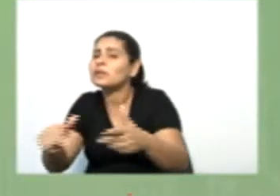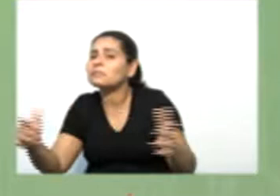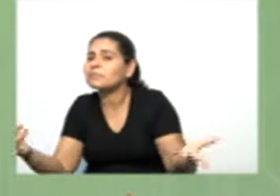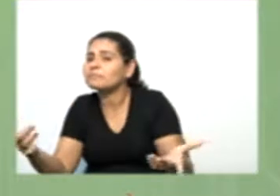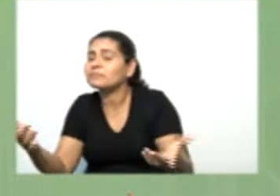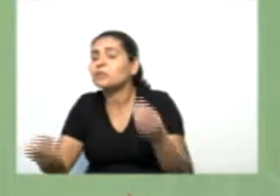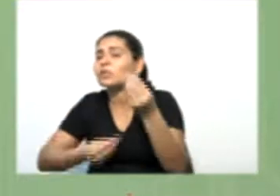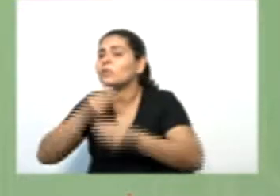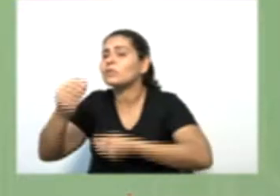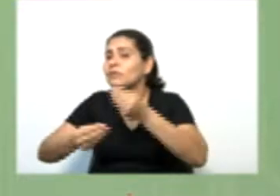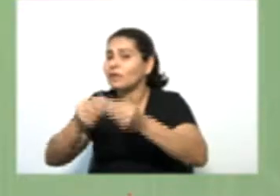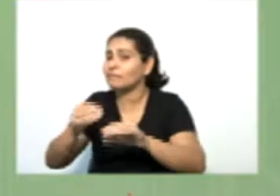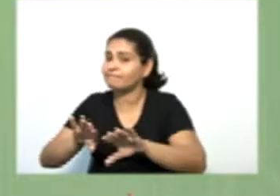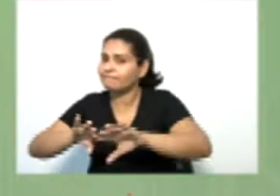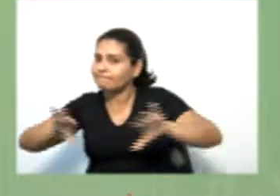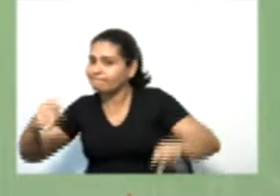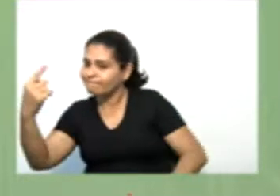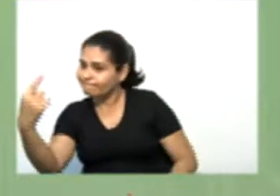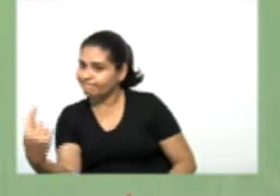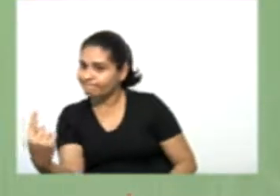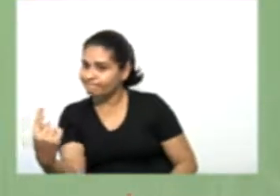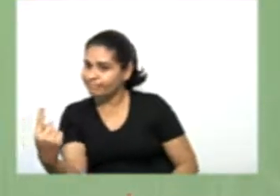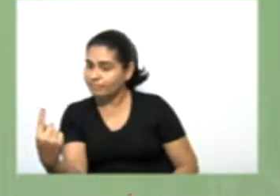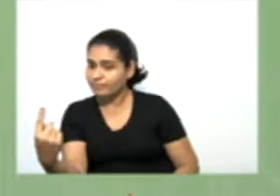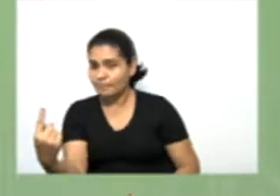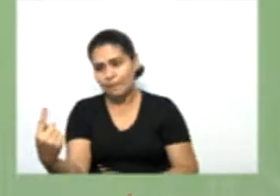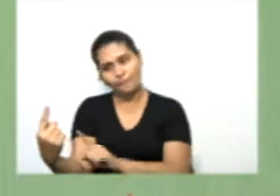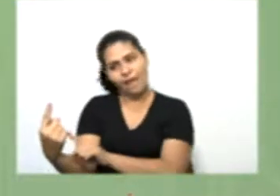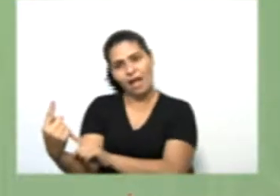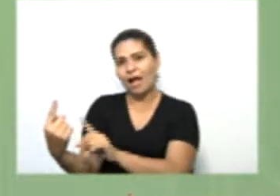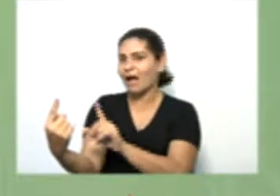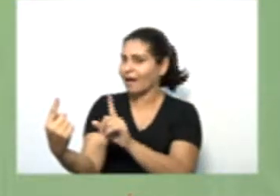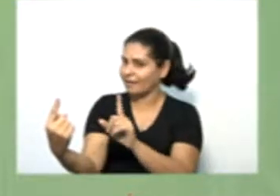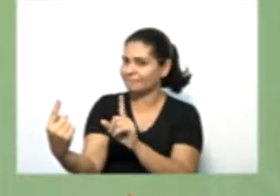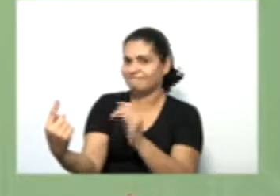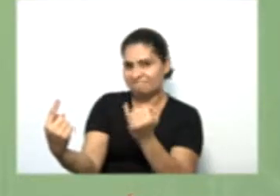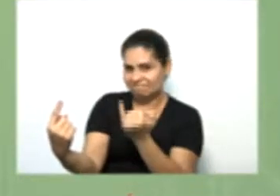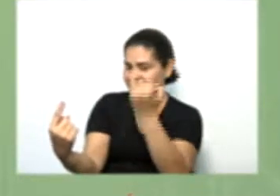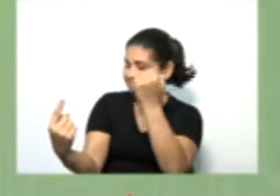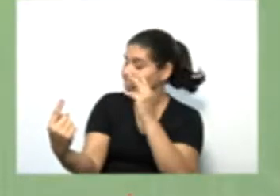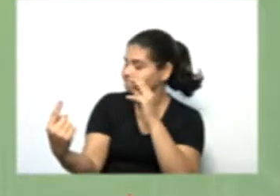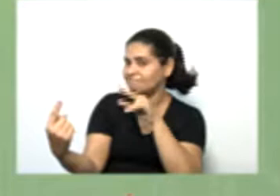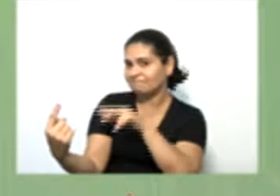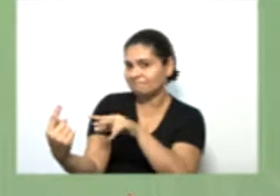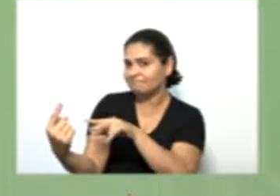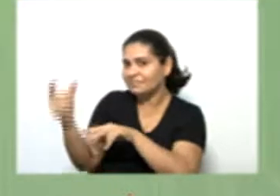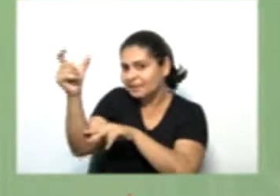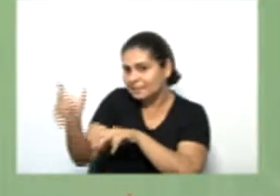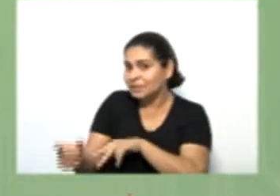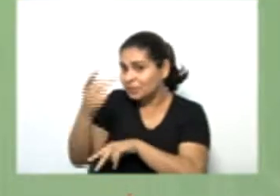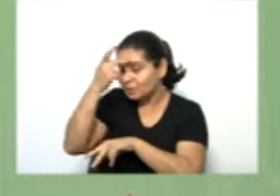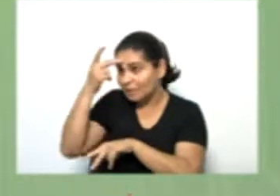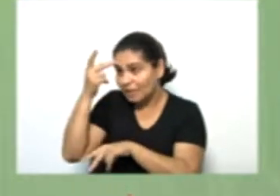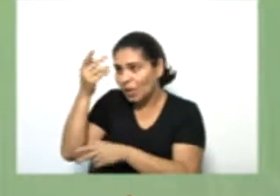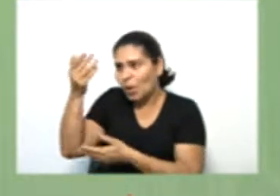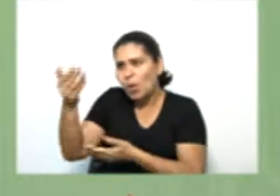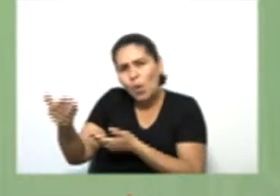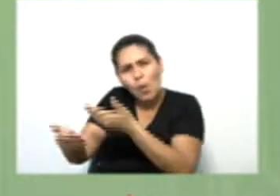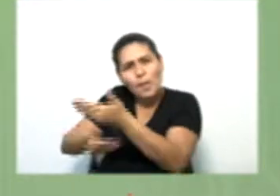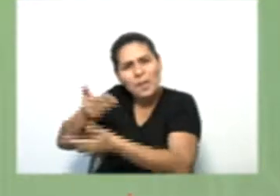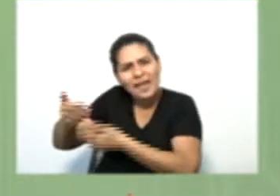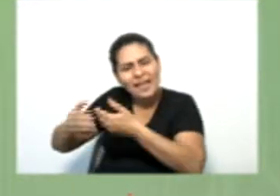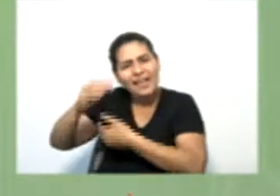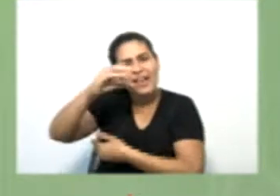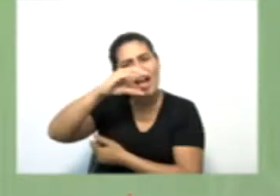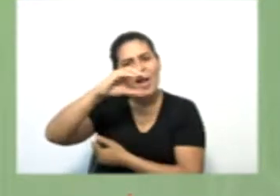conflito. Já neste lado aqui, nós temos uma parte bem mais interessante. Não é isso? As partes cooperam, olha que coisa maravilhosa.